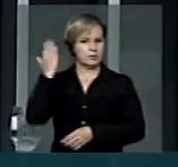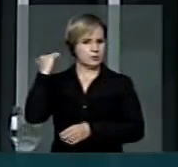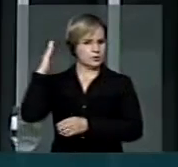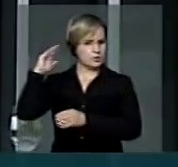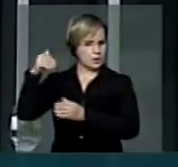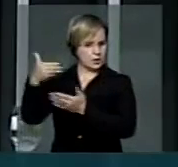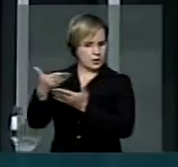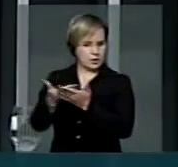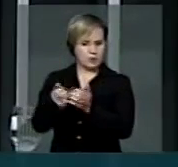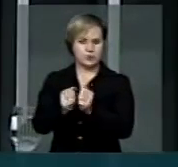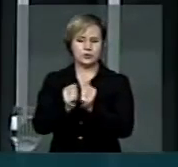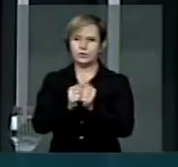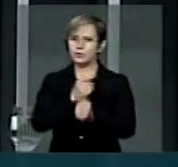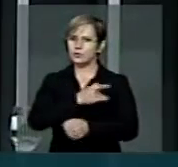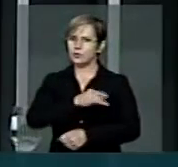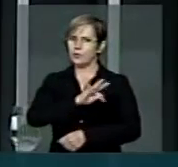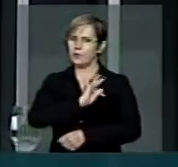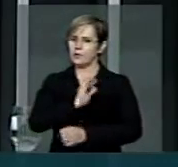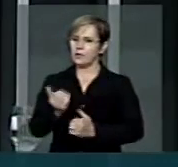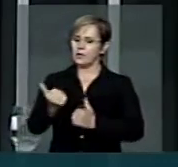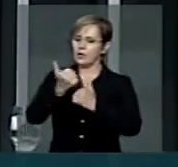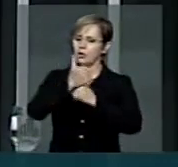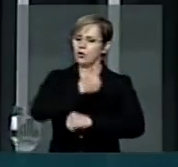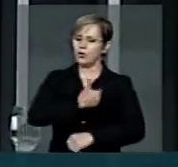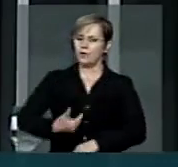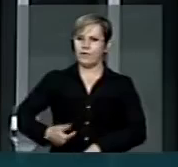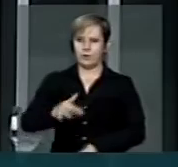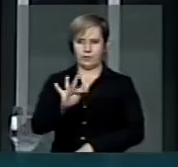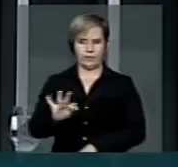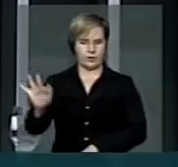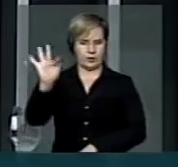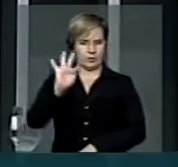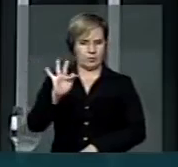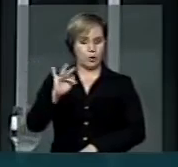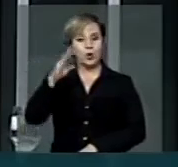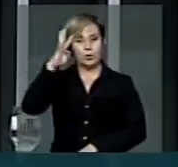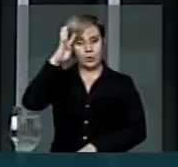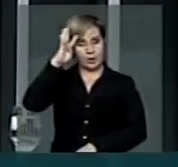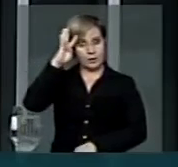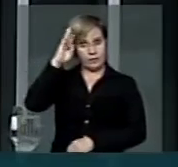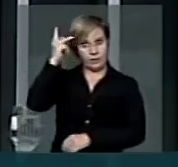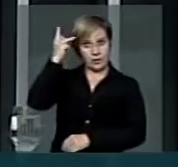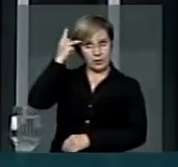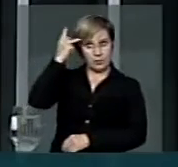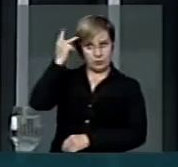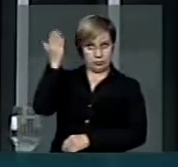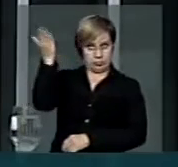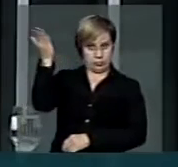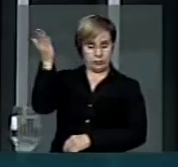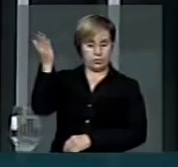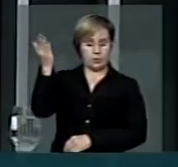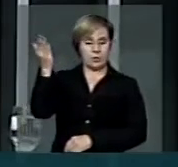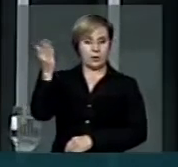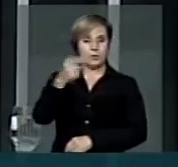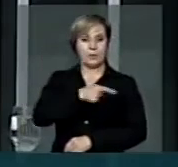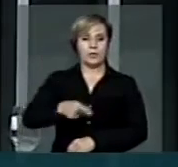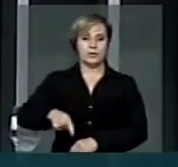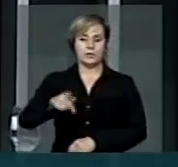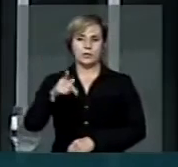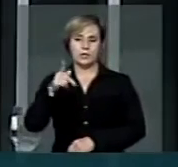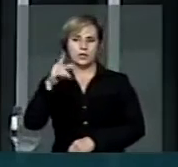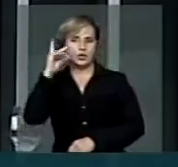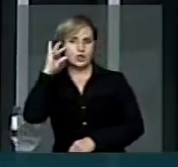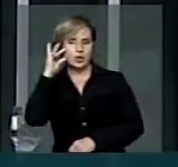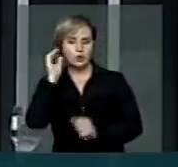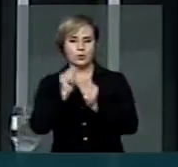governo federal. Na quarta-feira, em São Paulo, a presidenta Dilma e o ex-presidente Lula serão